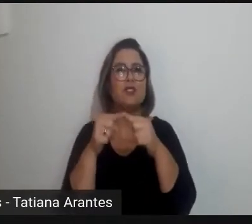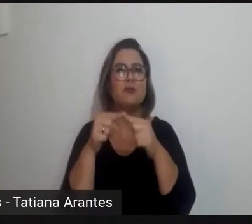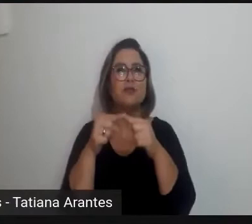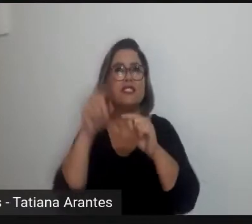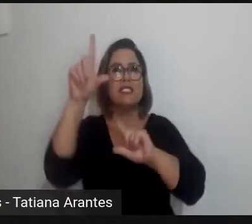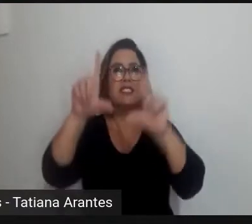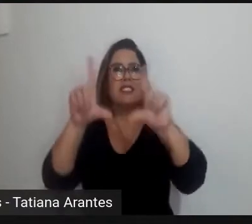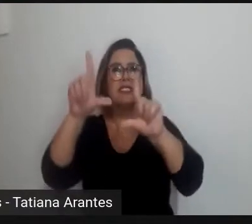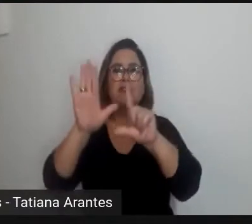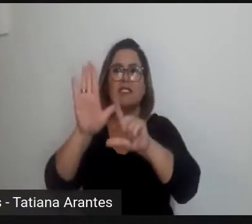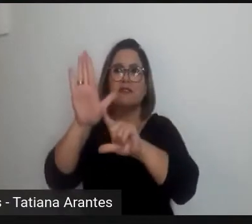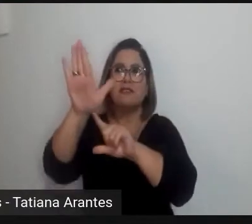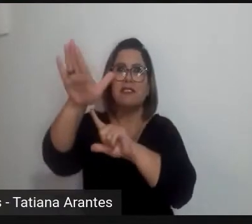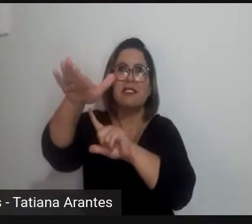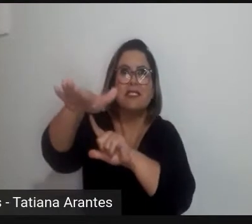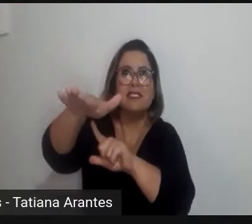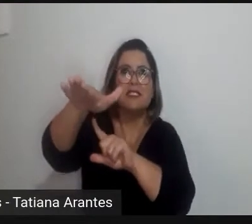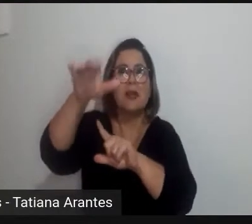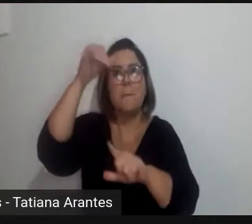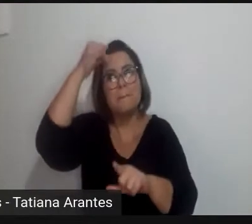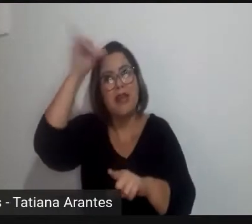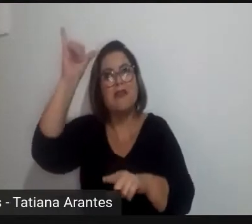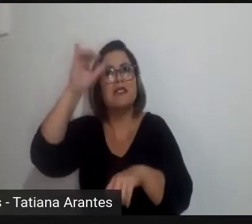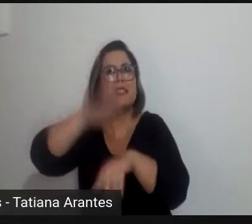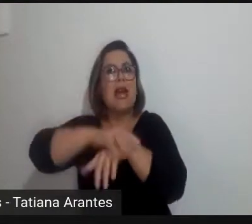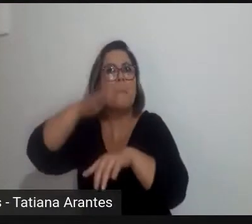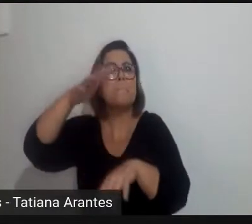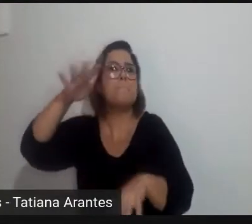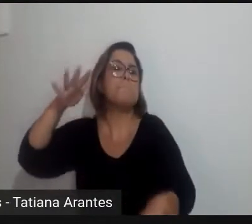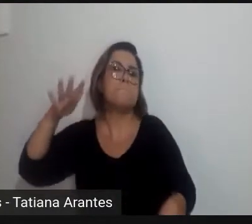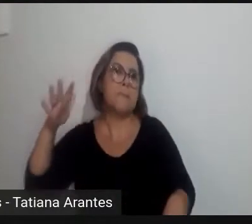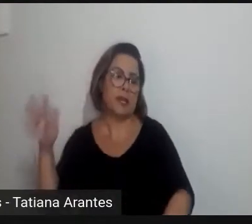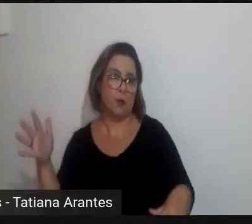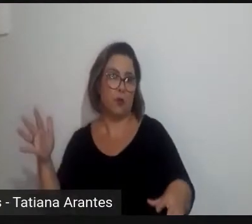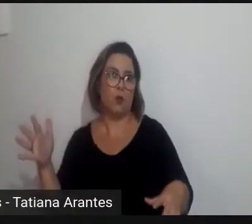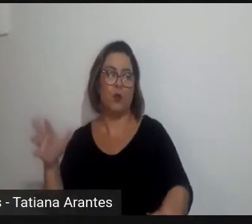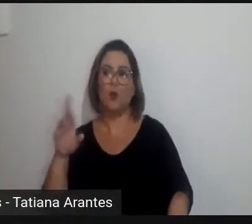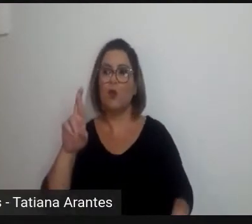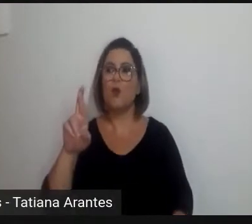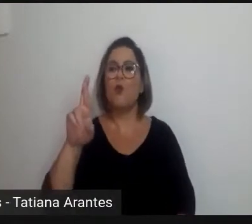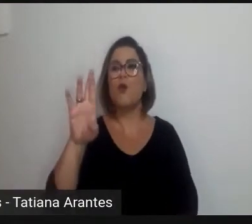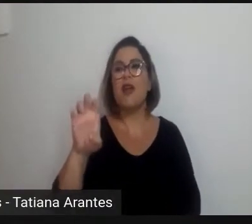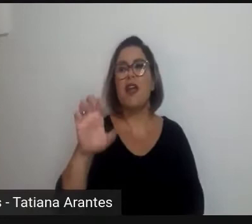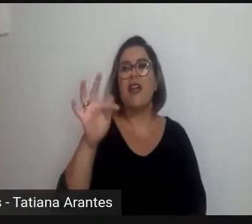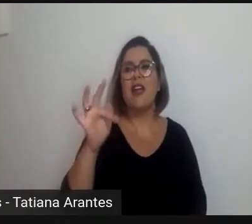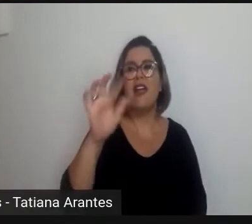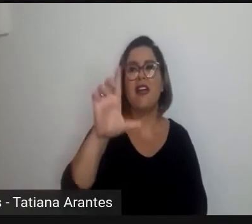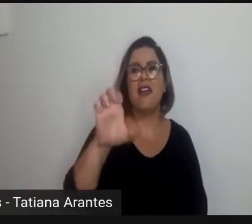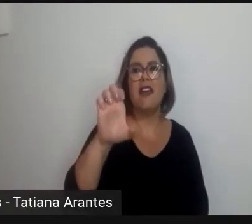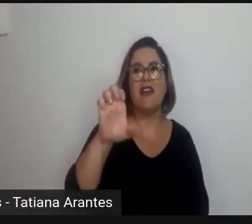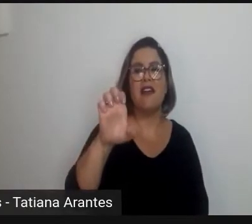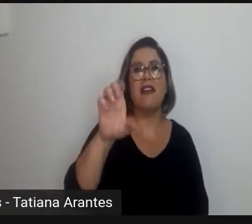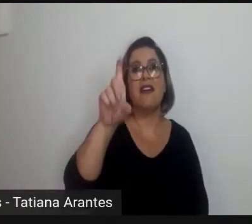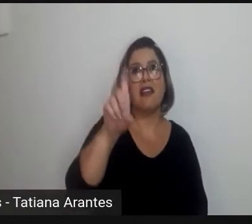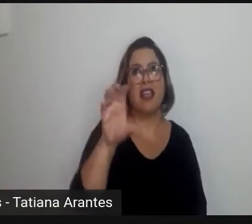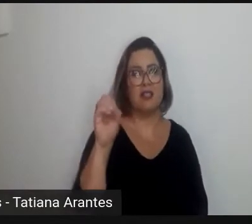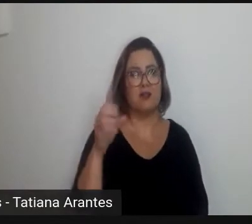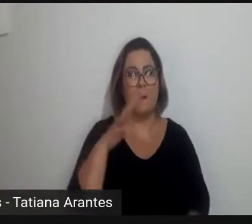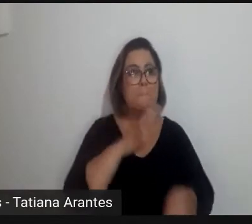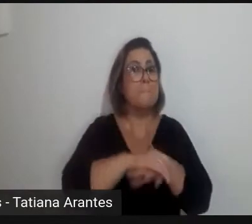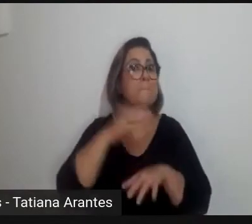poder, para ver se elimina esses reflexos, né? Com